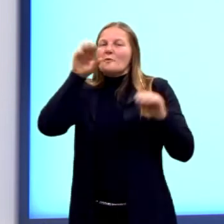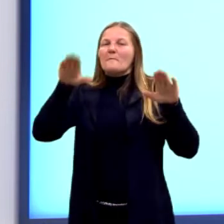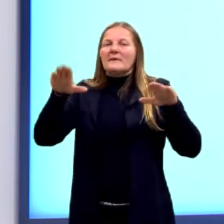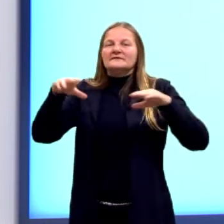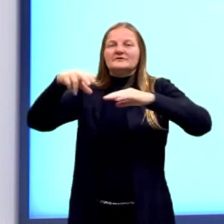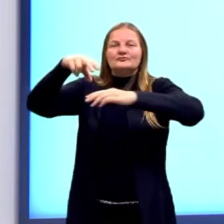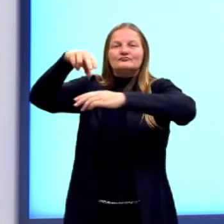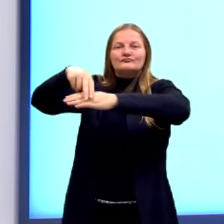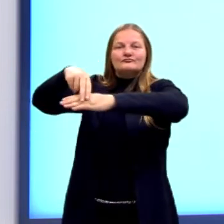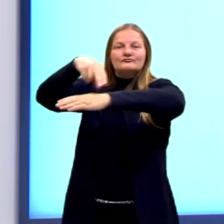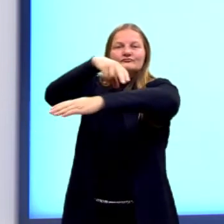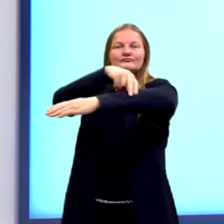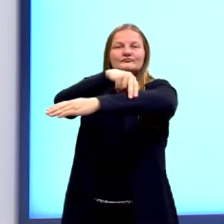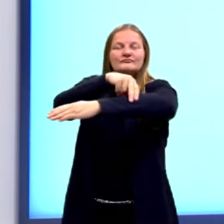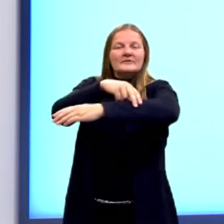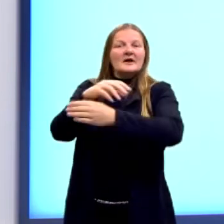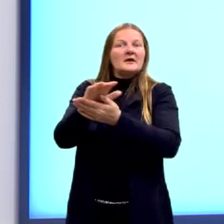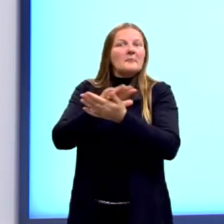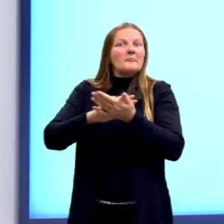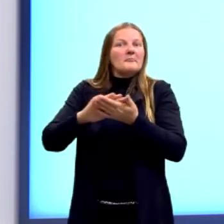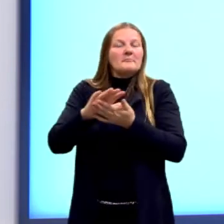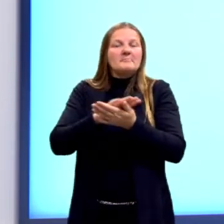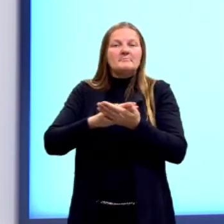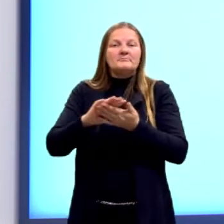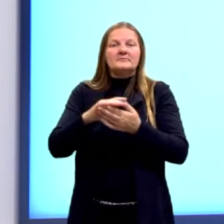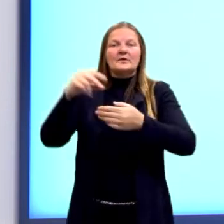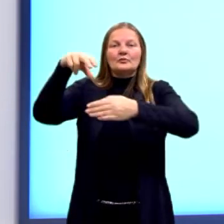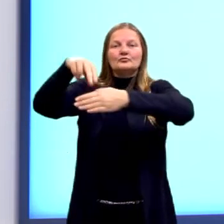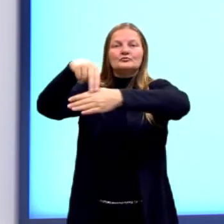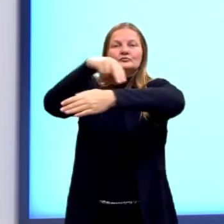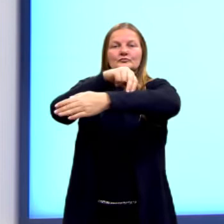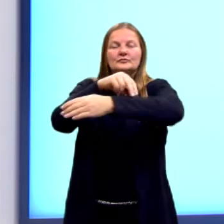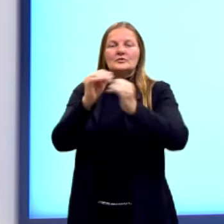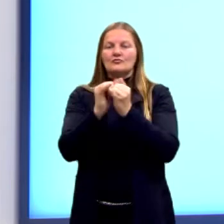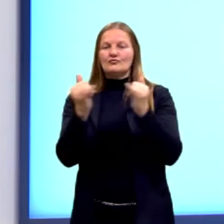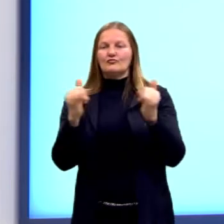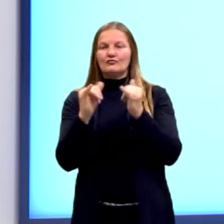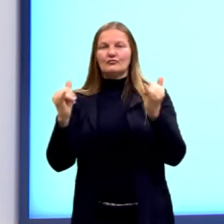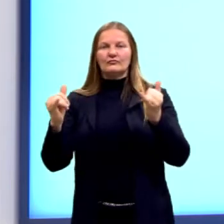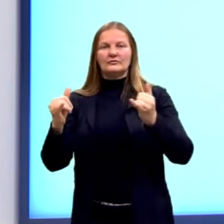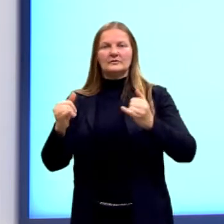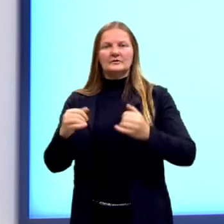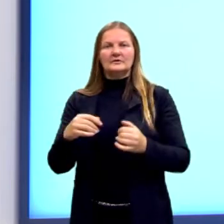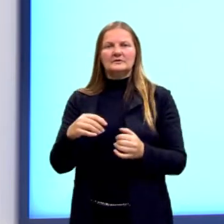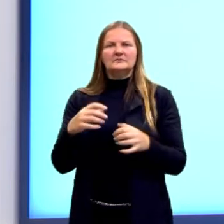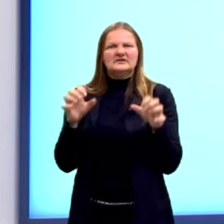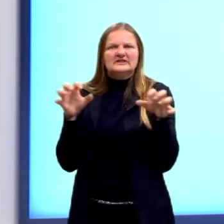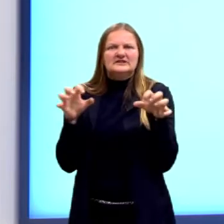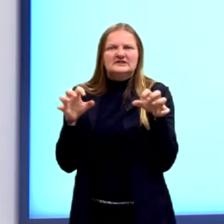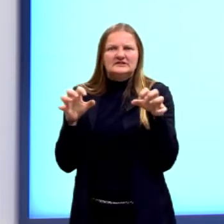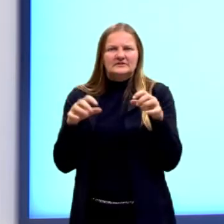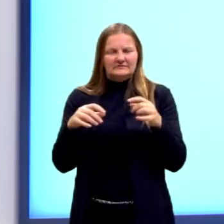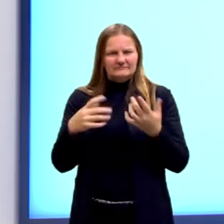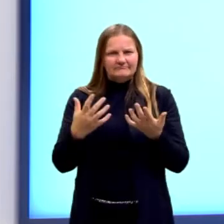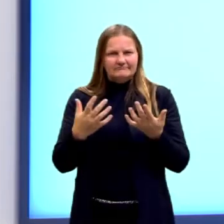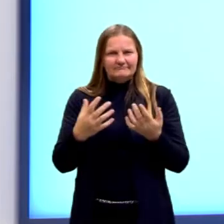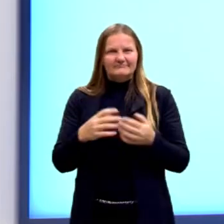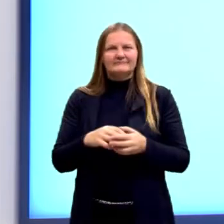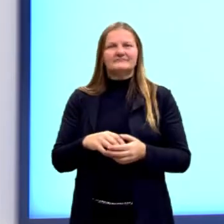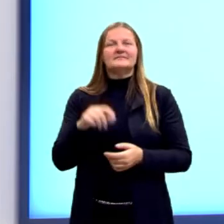que isso acontece tá se um pássaro pousar em uma cerca elétrica ele será eletrocutado bom